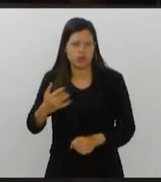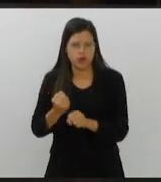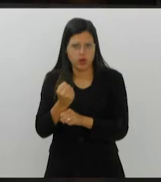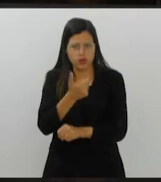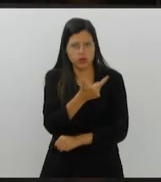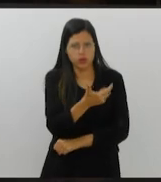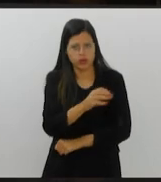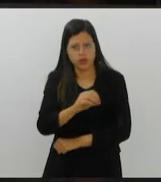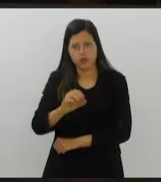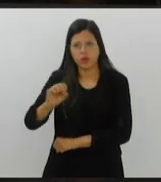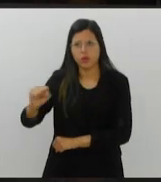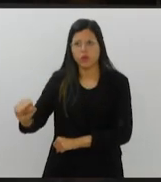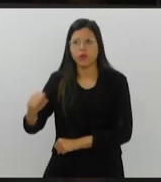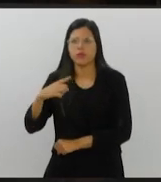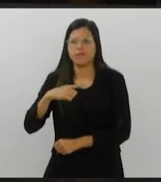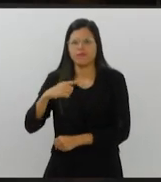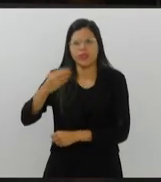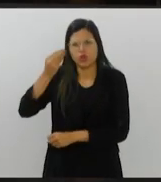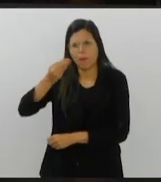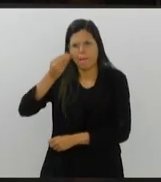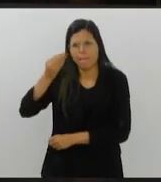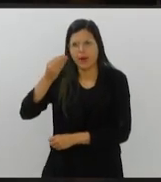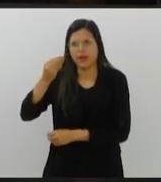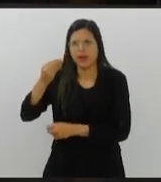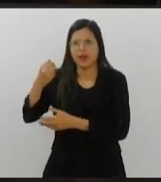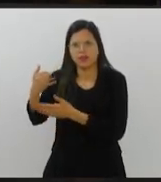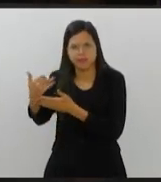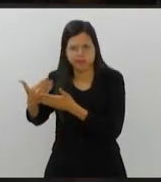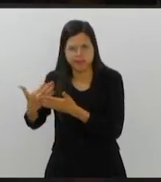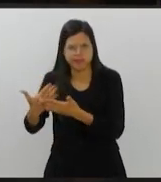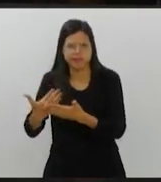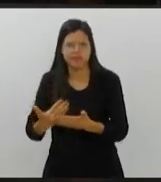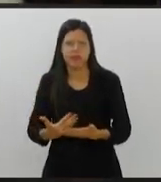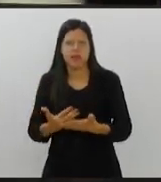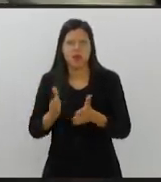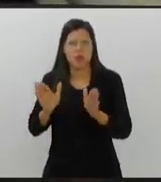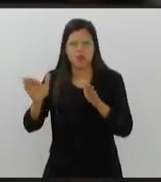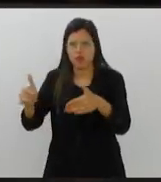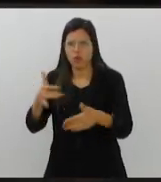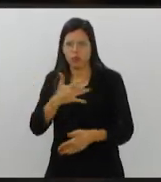acumula vastas experiências nos três níveis de atenção à saúde,